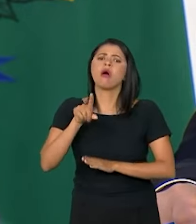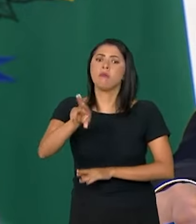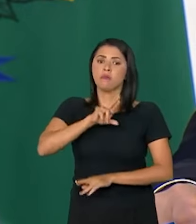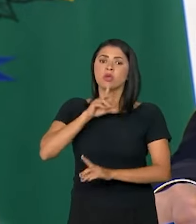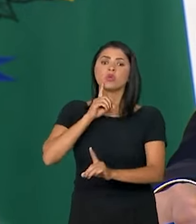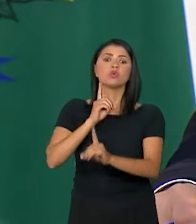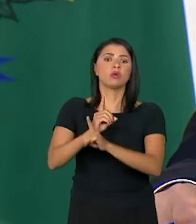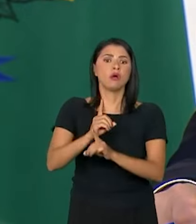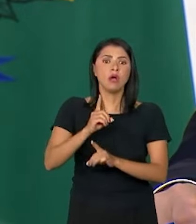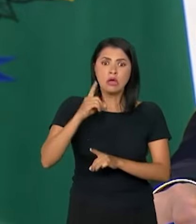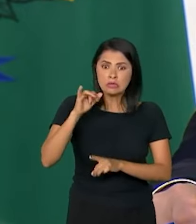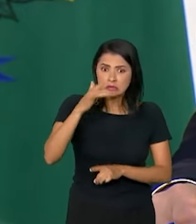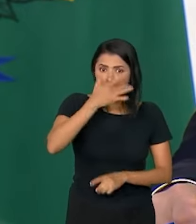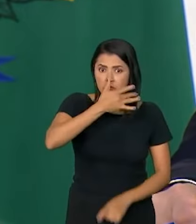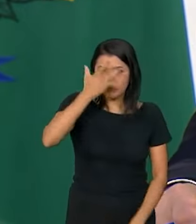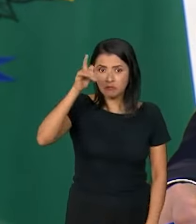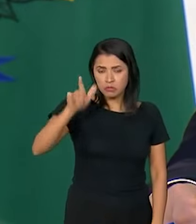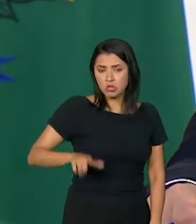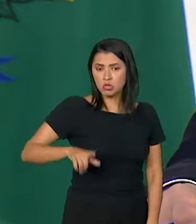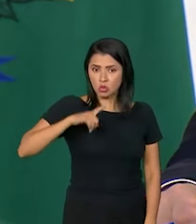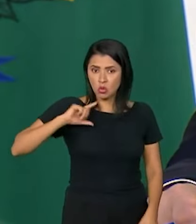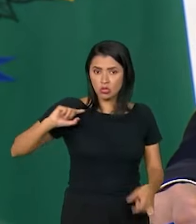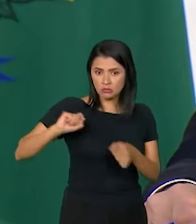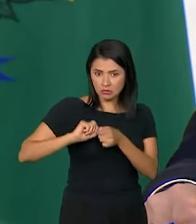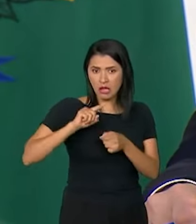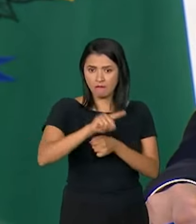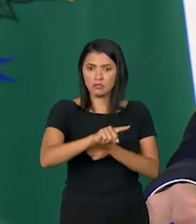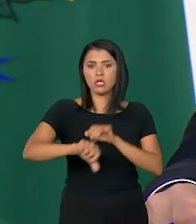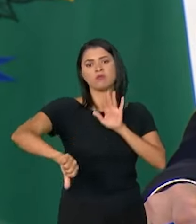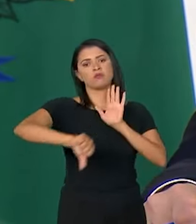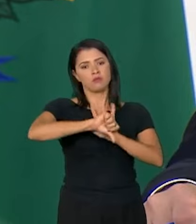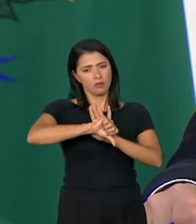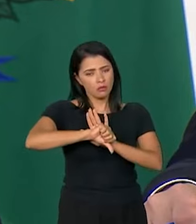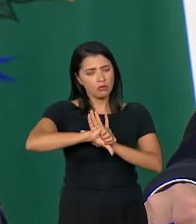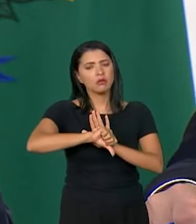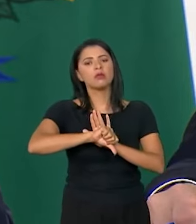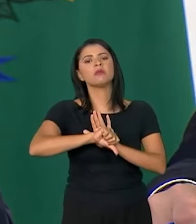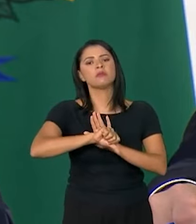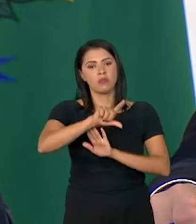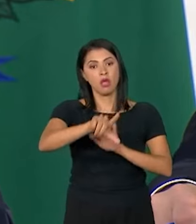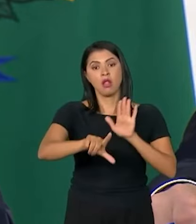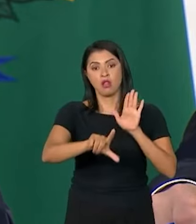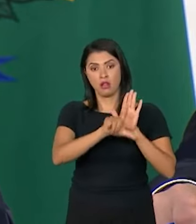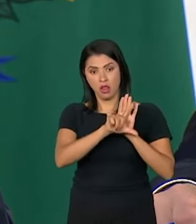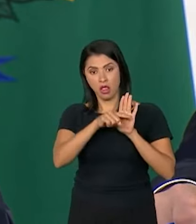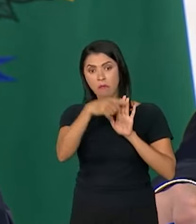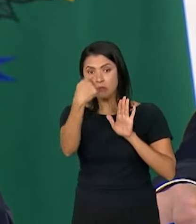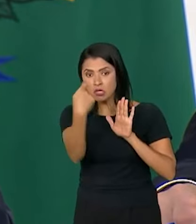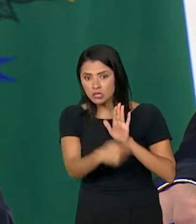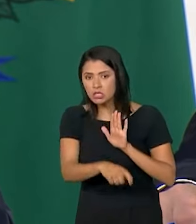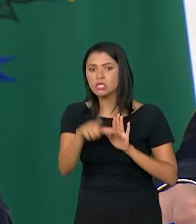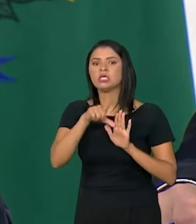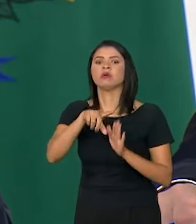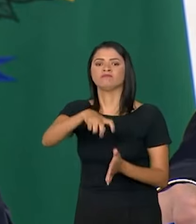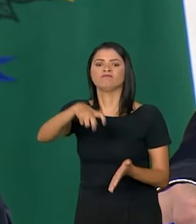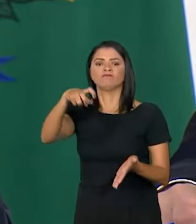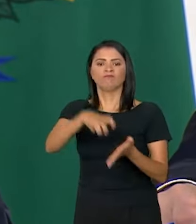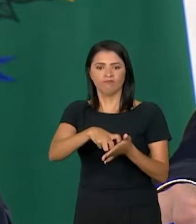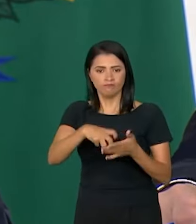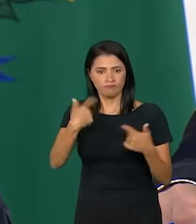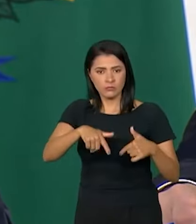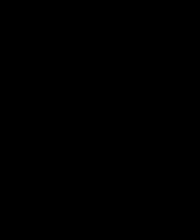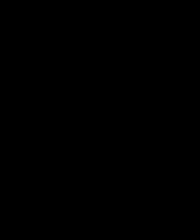sinceramente ASO tiverem cometendo tipo de ai tem que exercida na